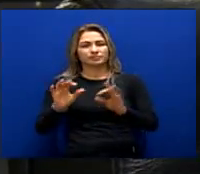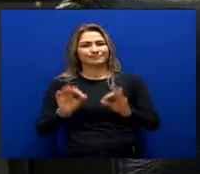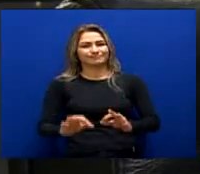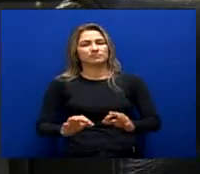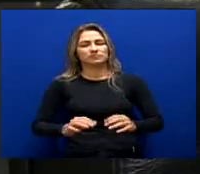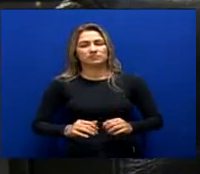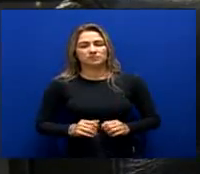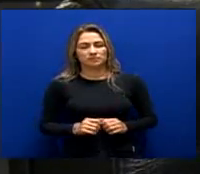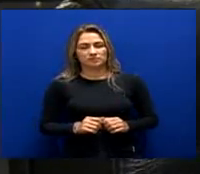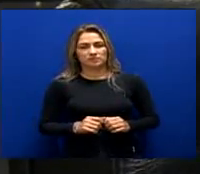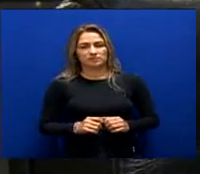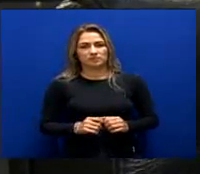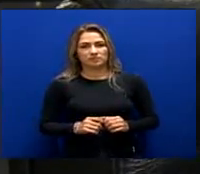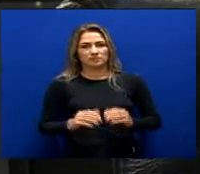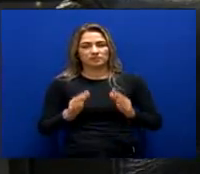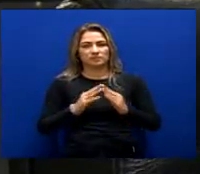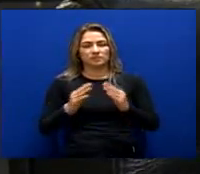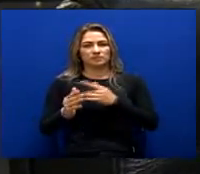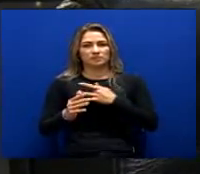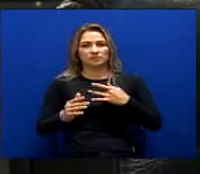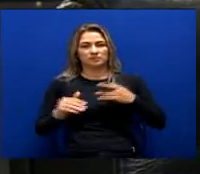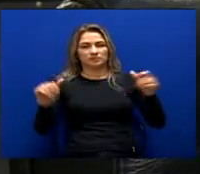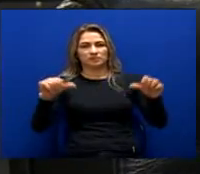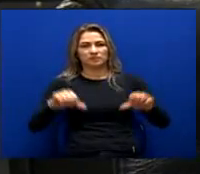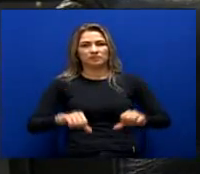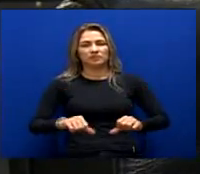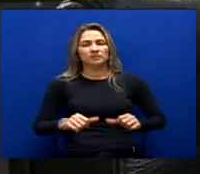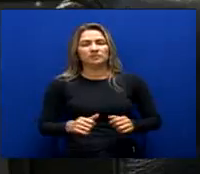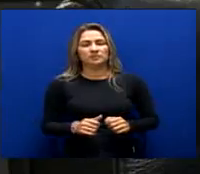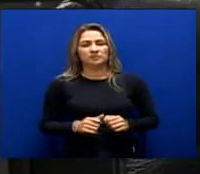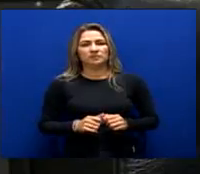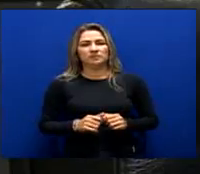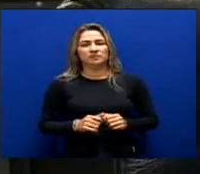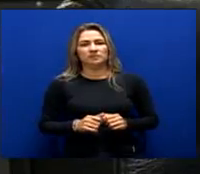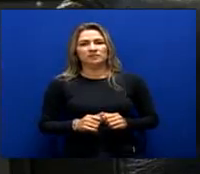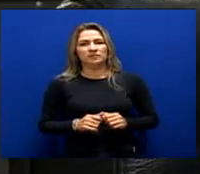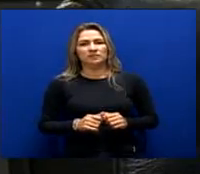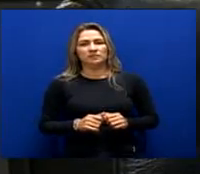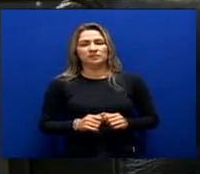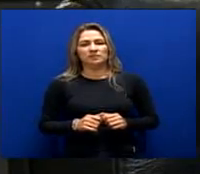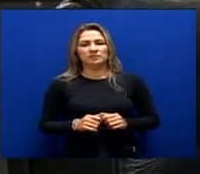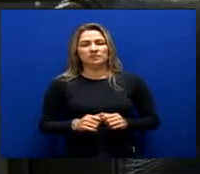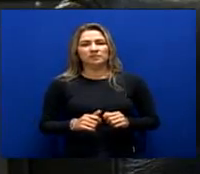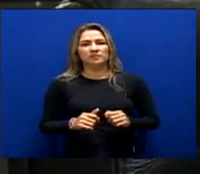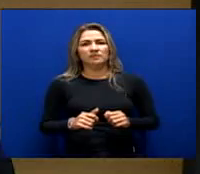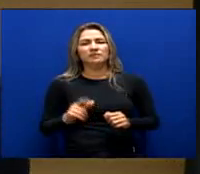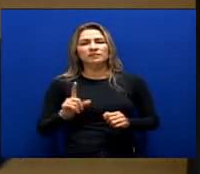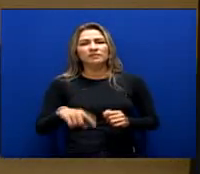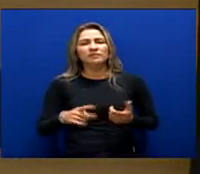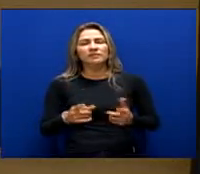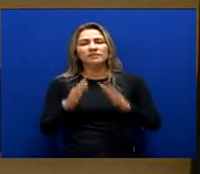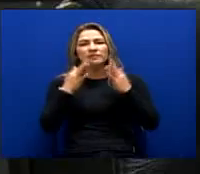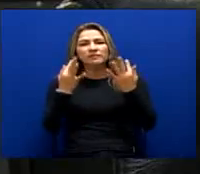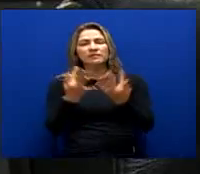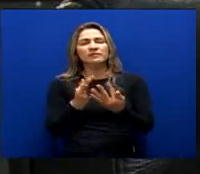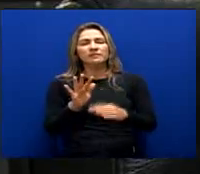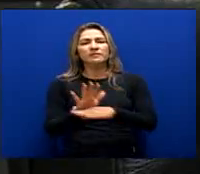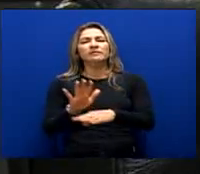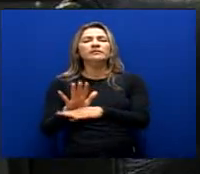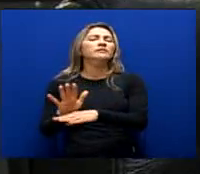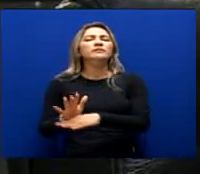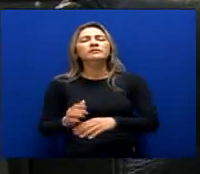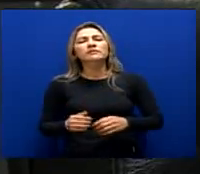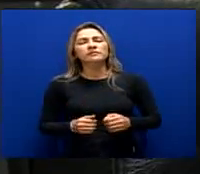né nas unidades básicas gente vai enfraquecimento a ida da equipe na cico estratégia da família né então acho que